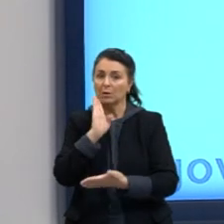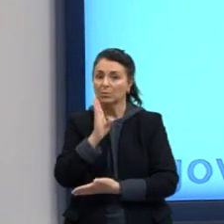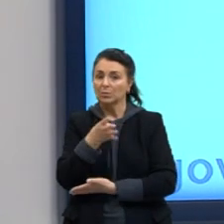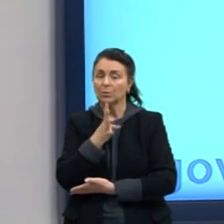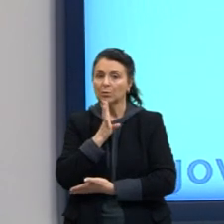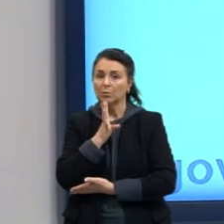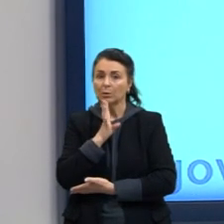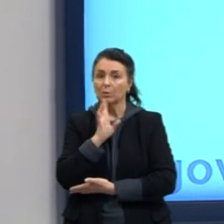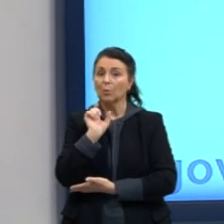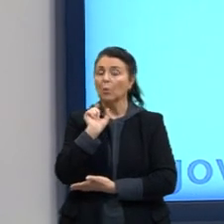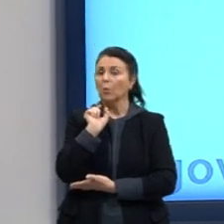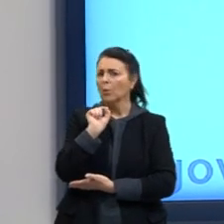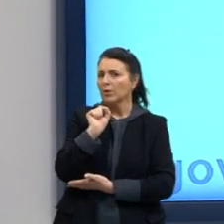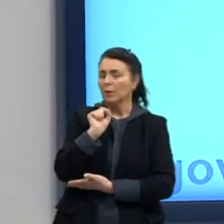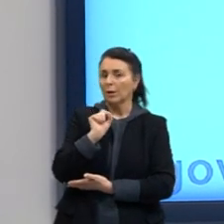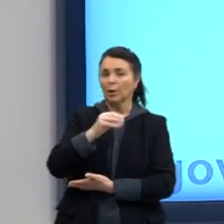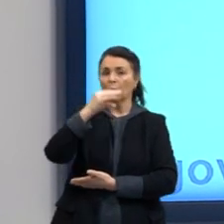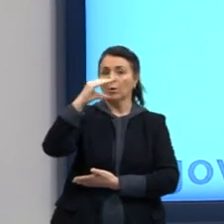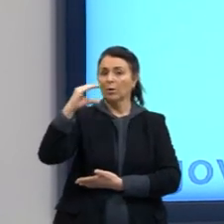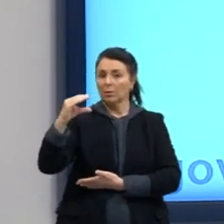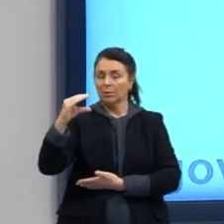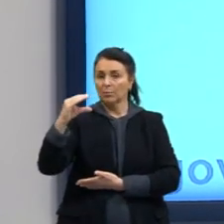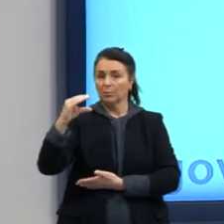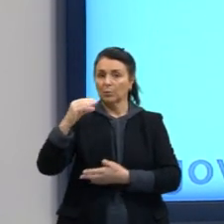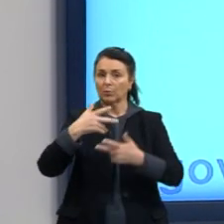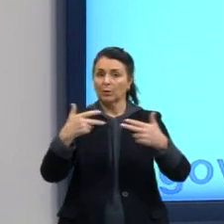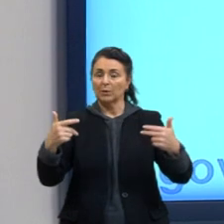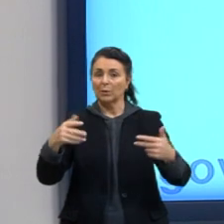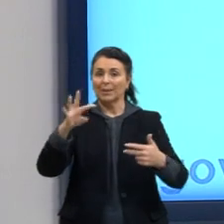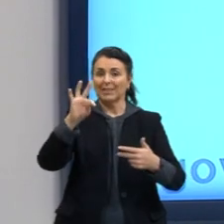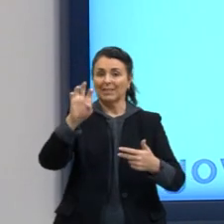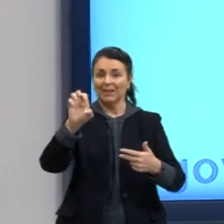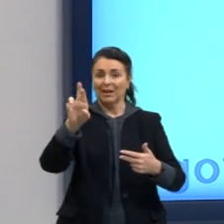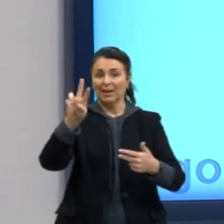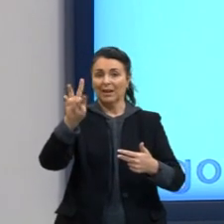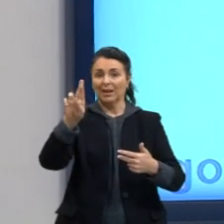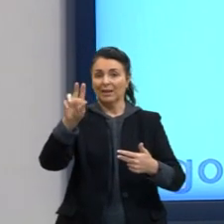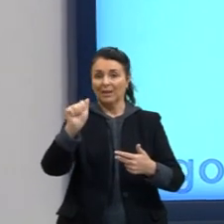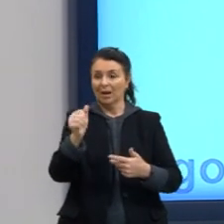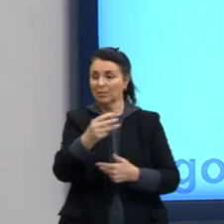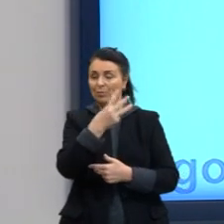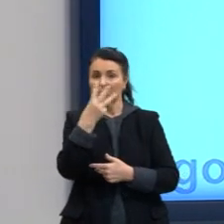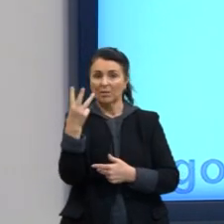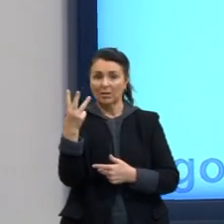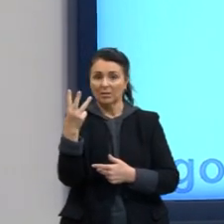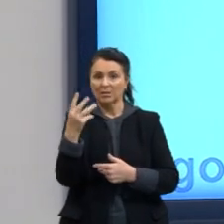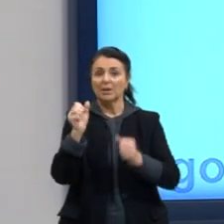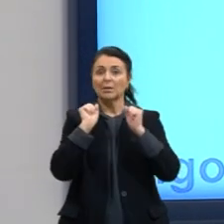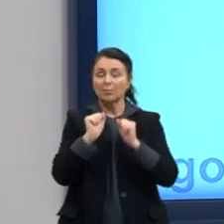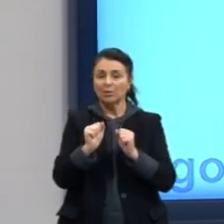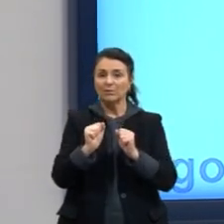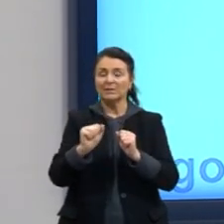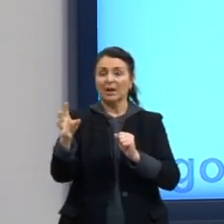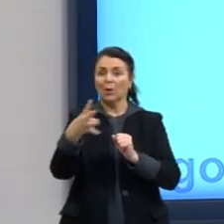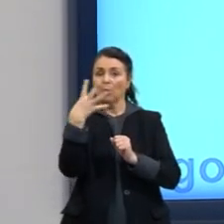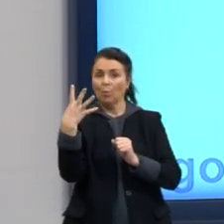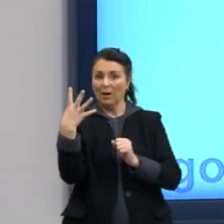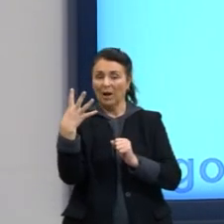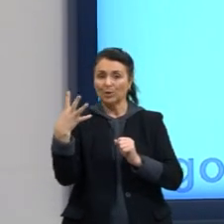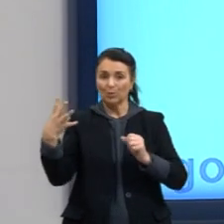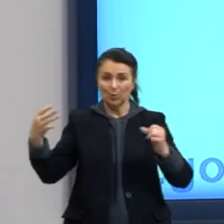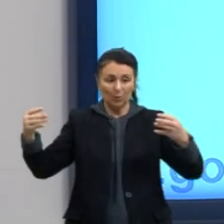que que acontece o carbono ele é tetravalente ele pode fazer quatro ligações porque ele tem quatro